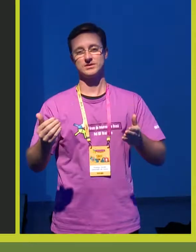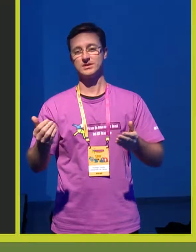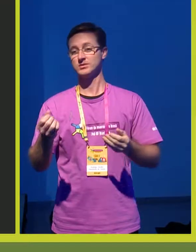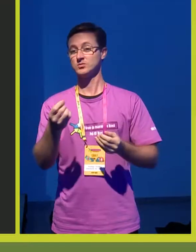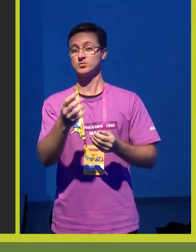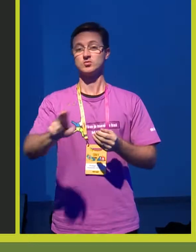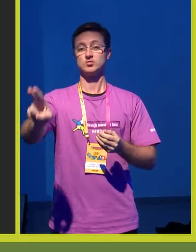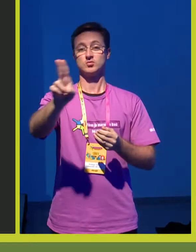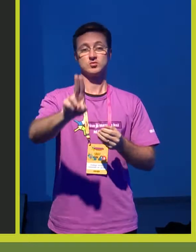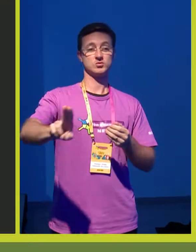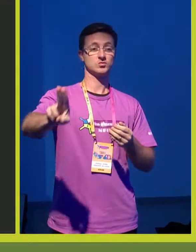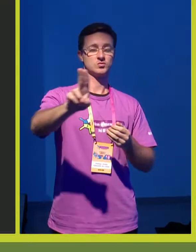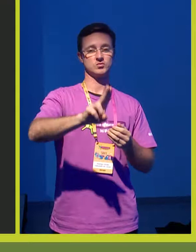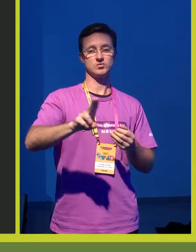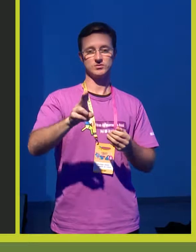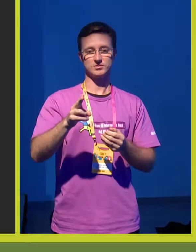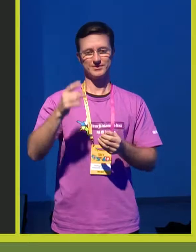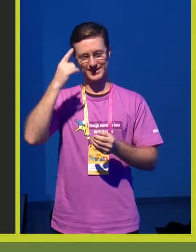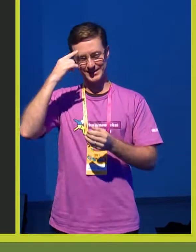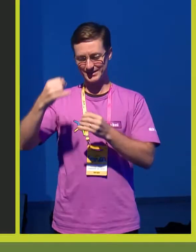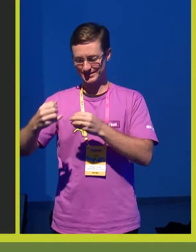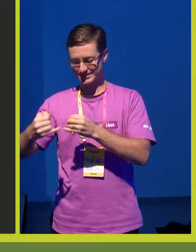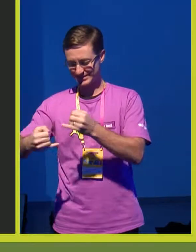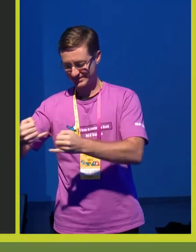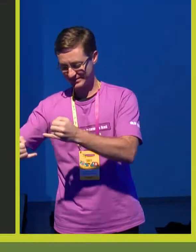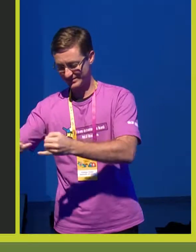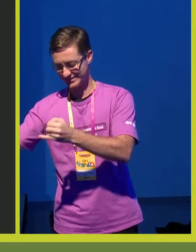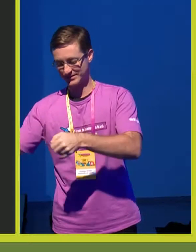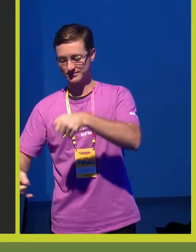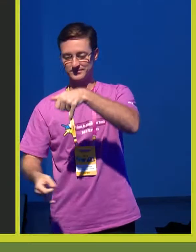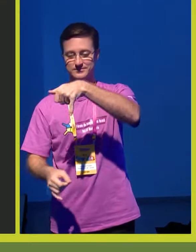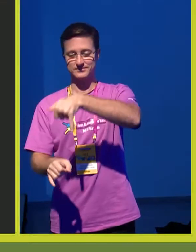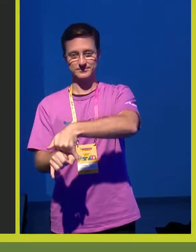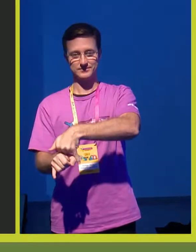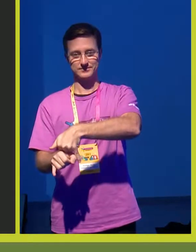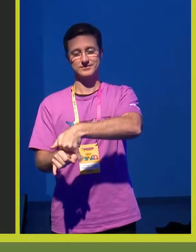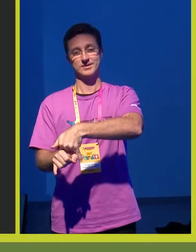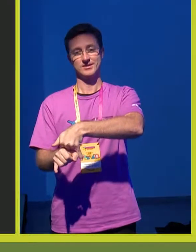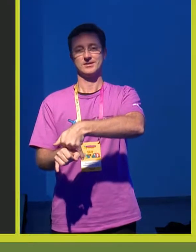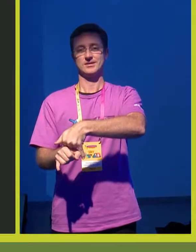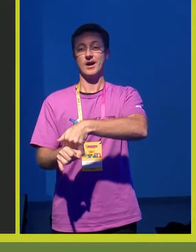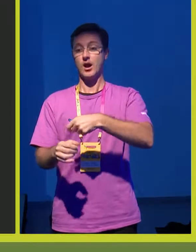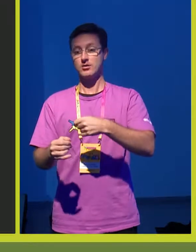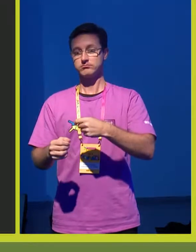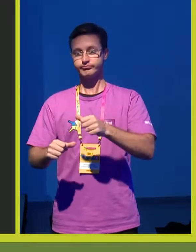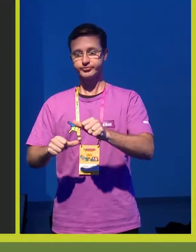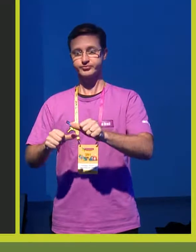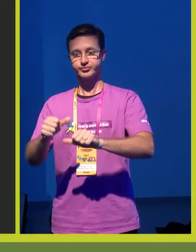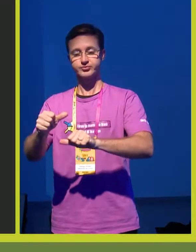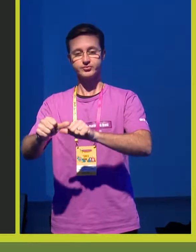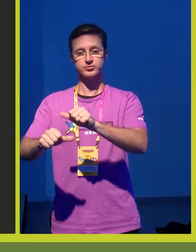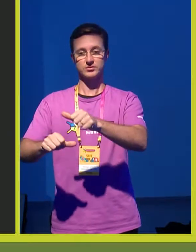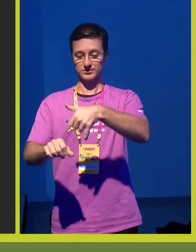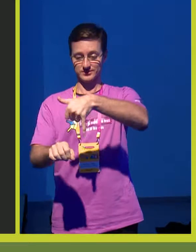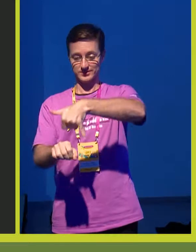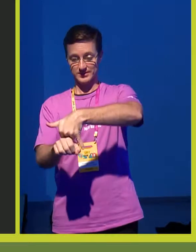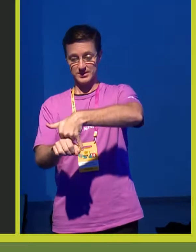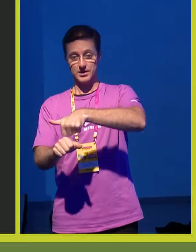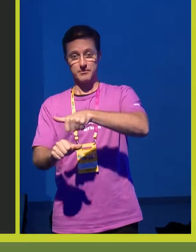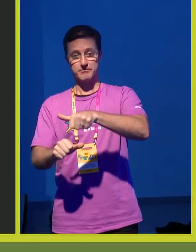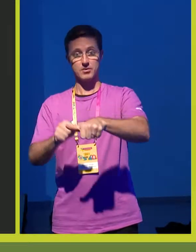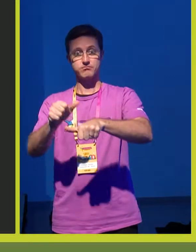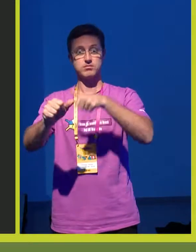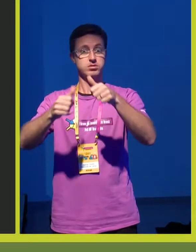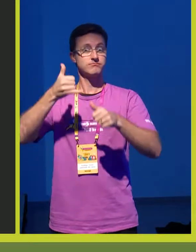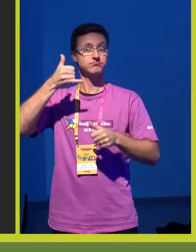móveis ainda, mas telefones mesmo. E agora a gente está transitando da telefonia fixa para a telefonia móvel de